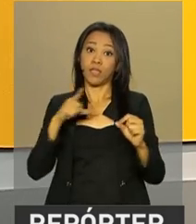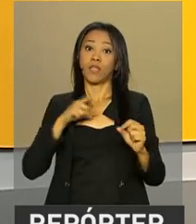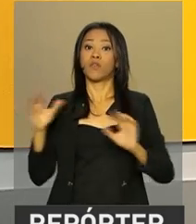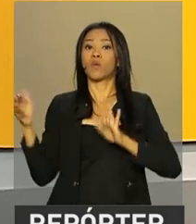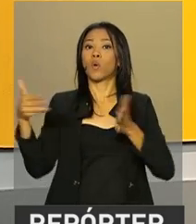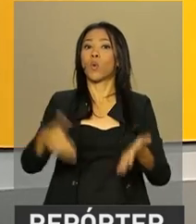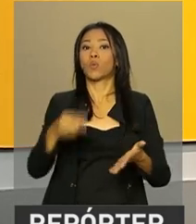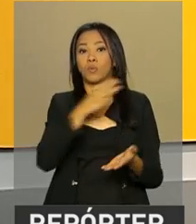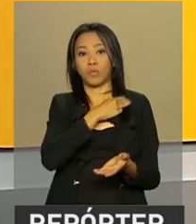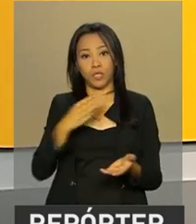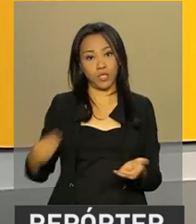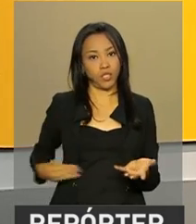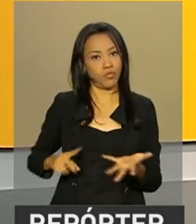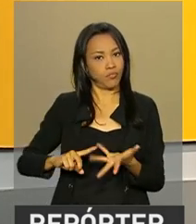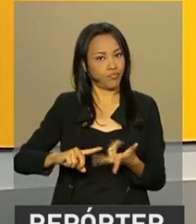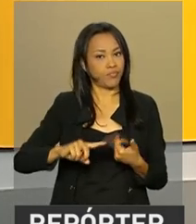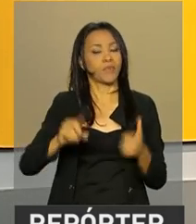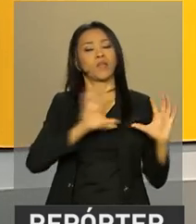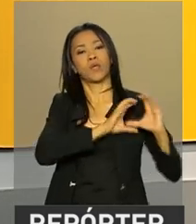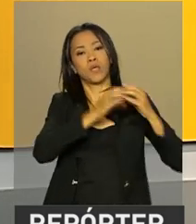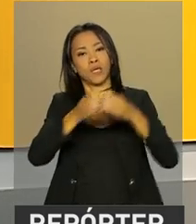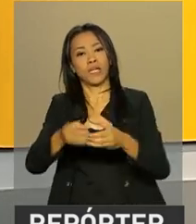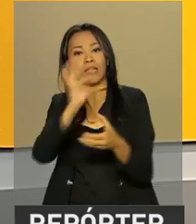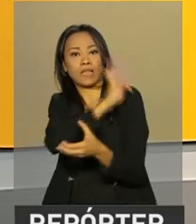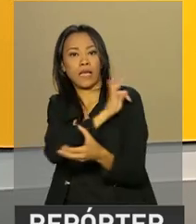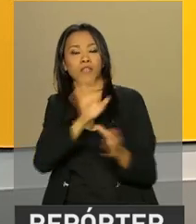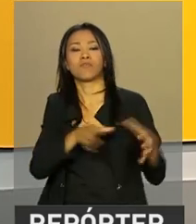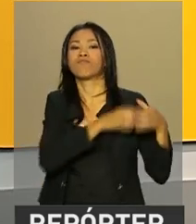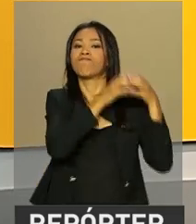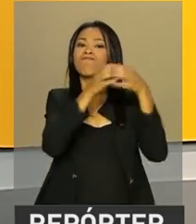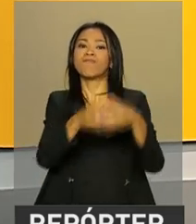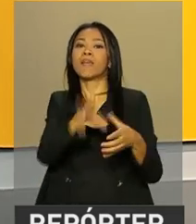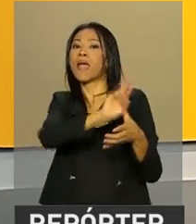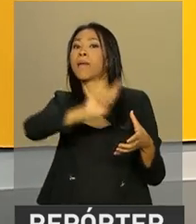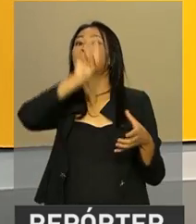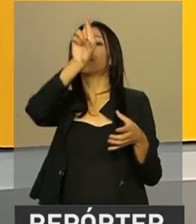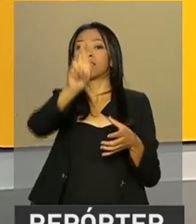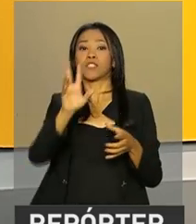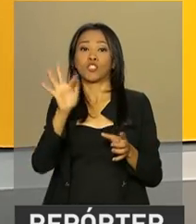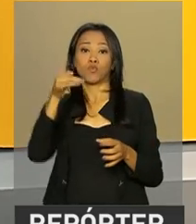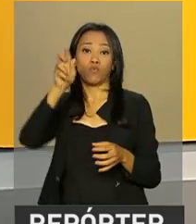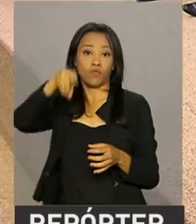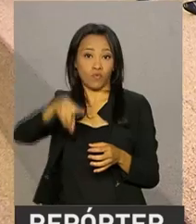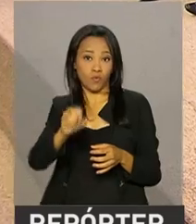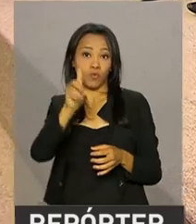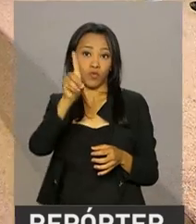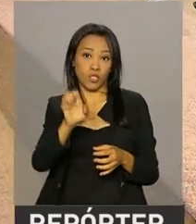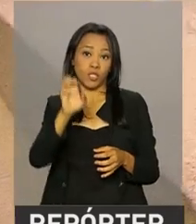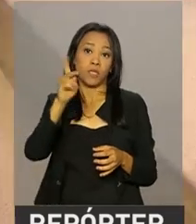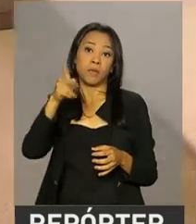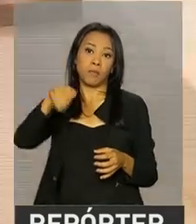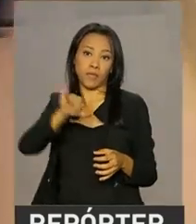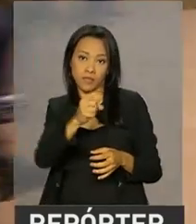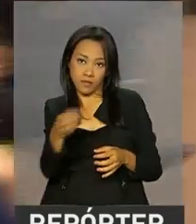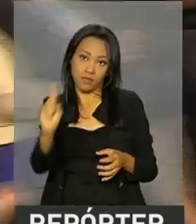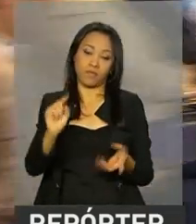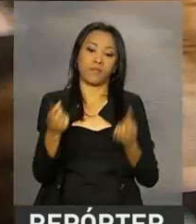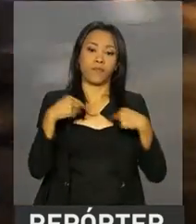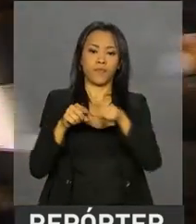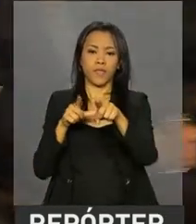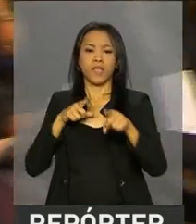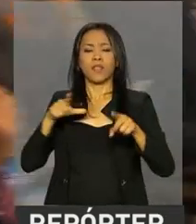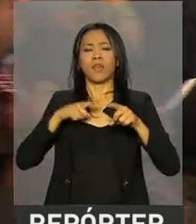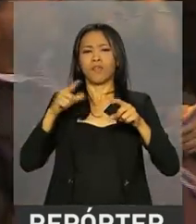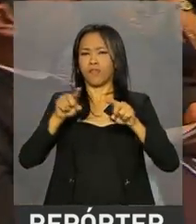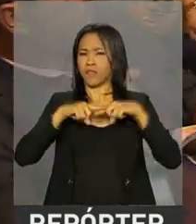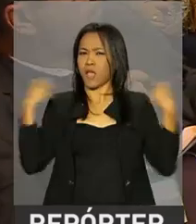participação de ministros técnic e representantes de fundos de pensão o debate reuniu